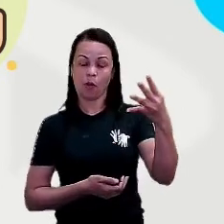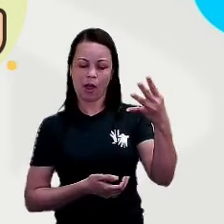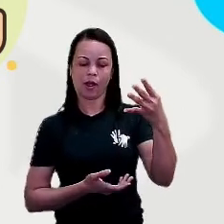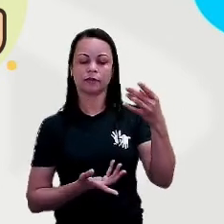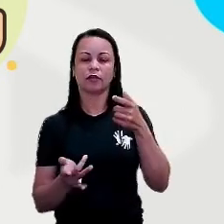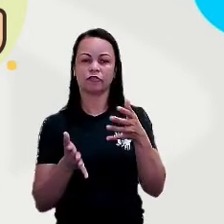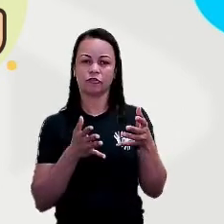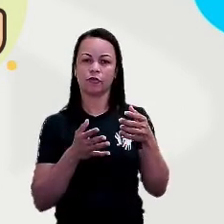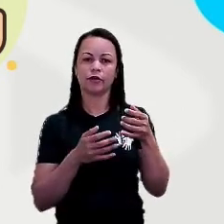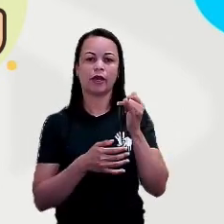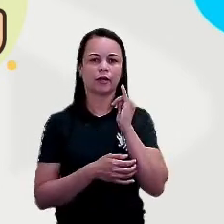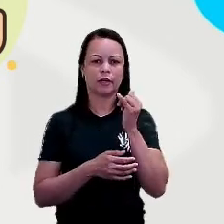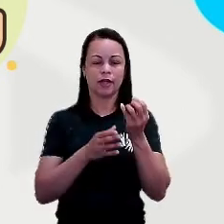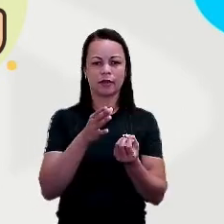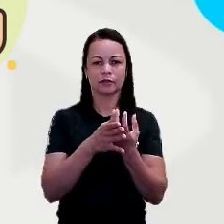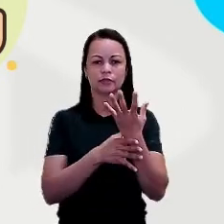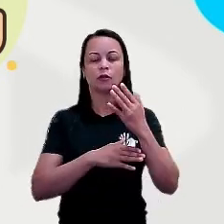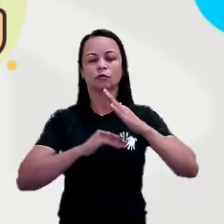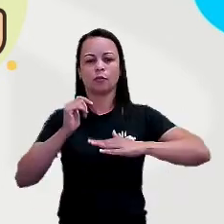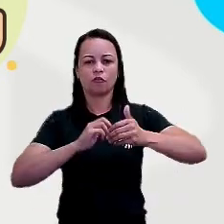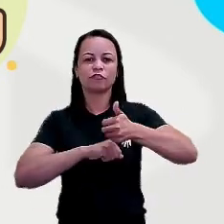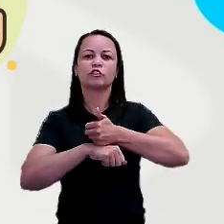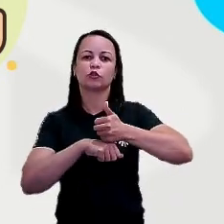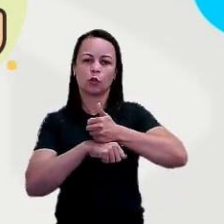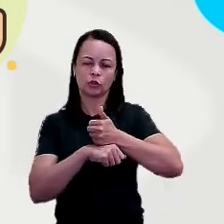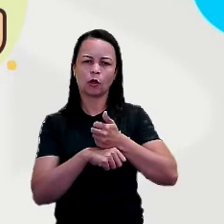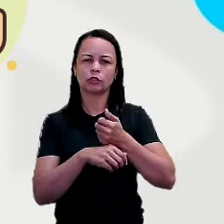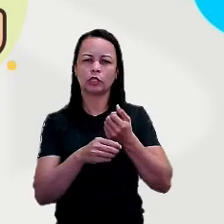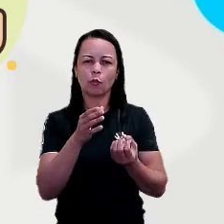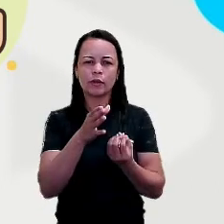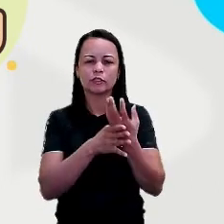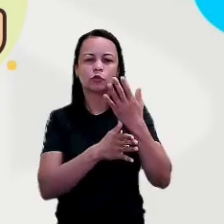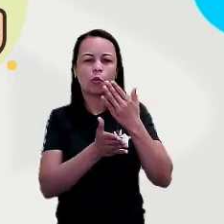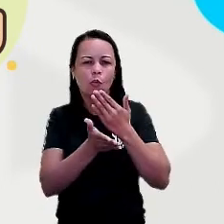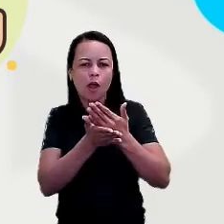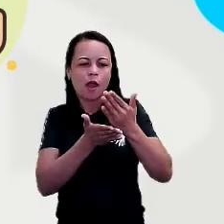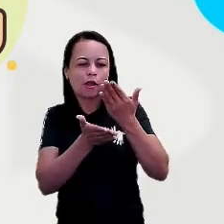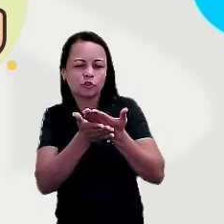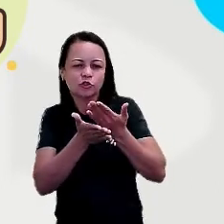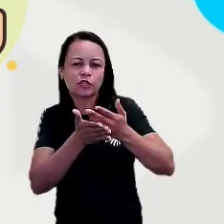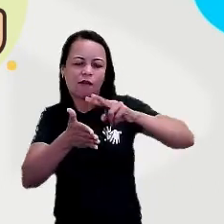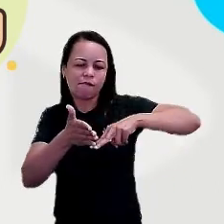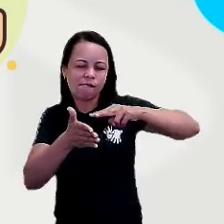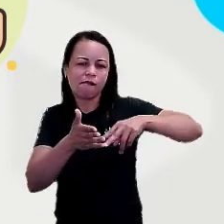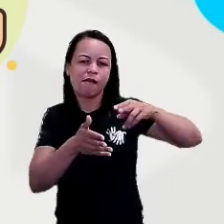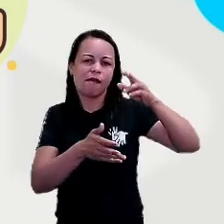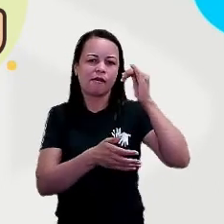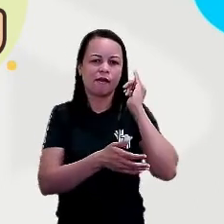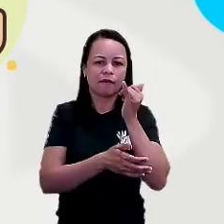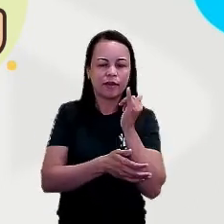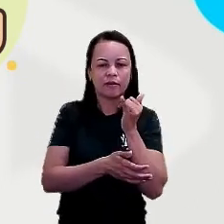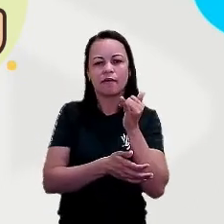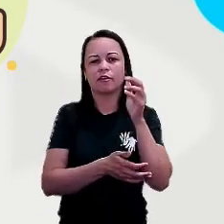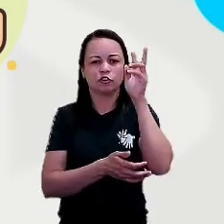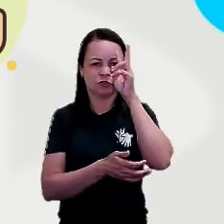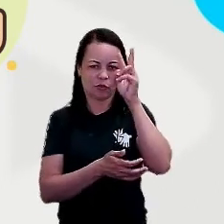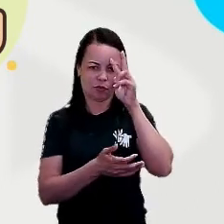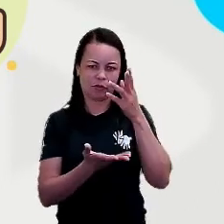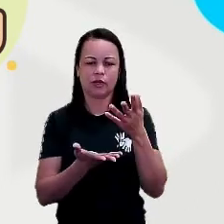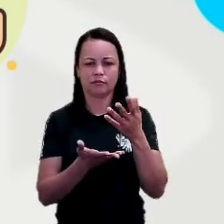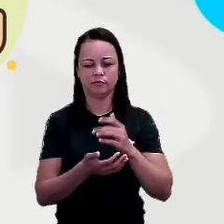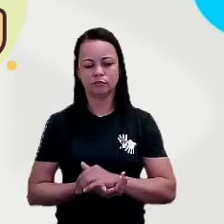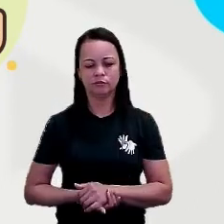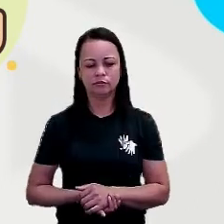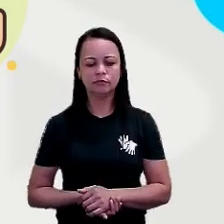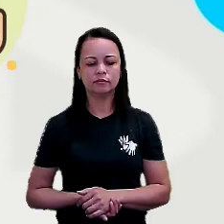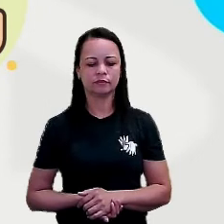a criação de histórias como uma ferramenta profissional, né? Como se fosse ali também um desfecho para o problema, né?